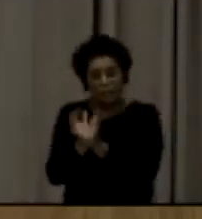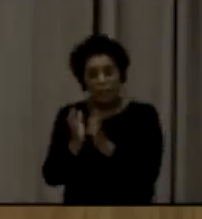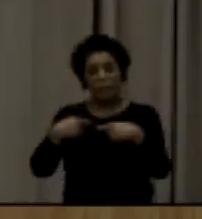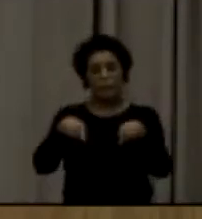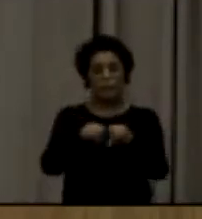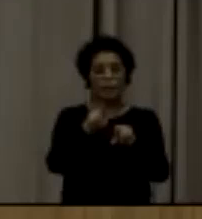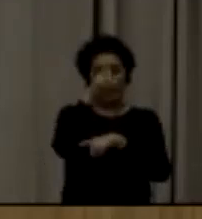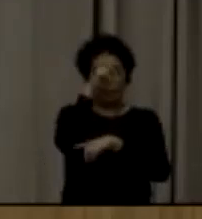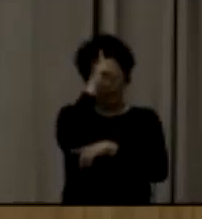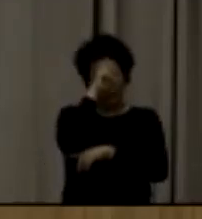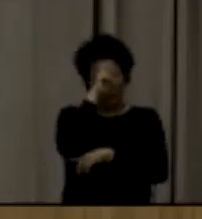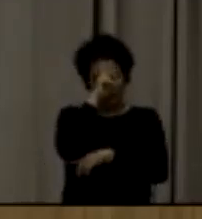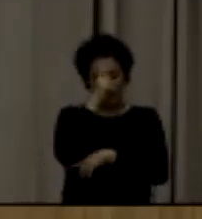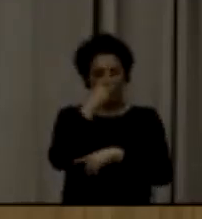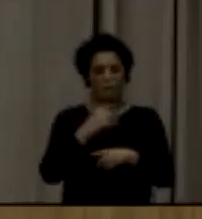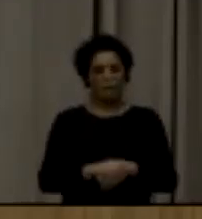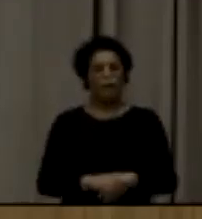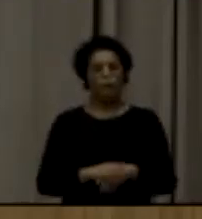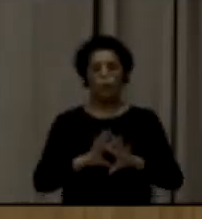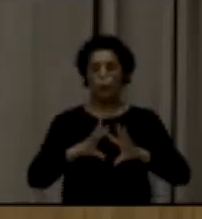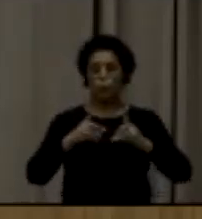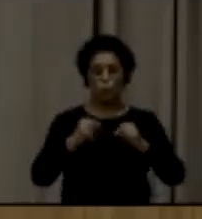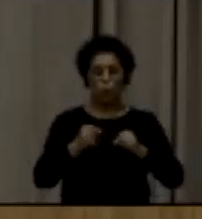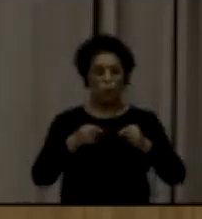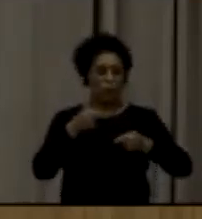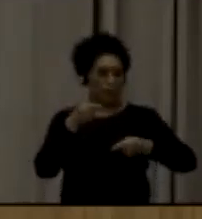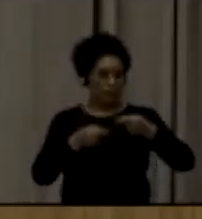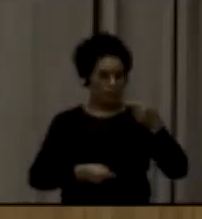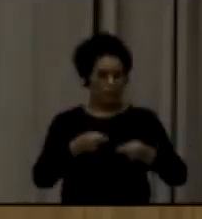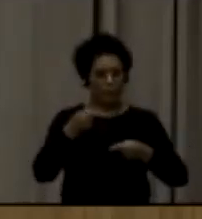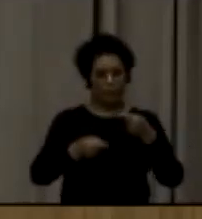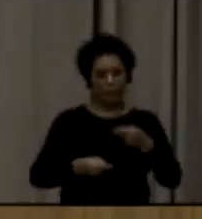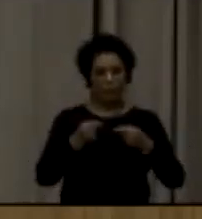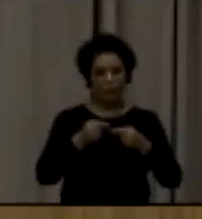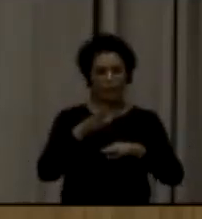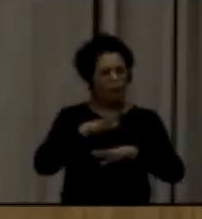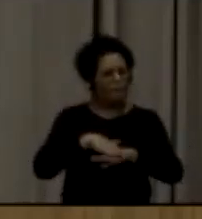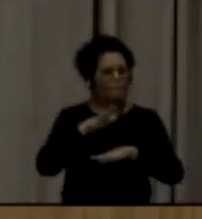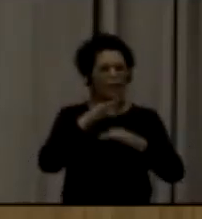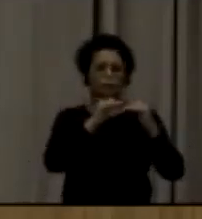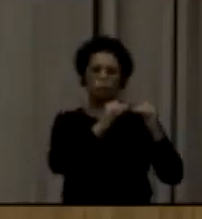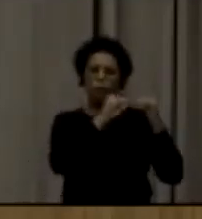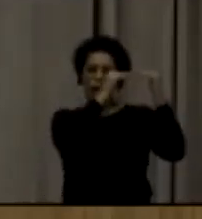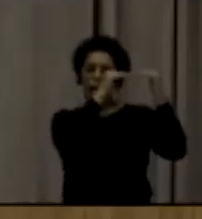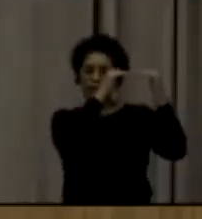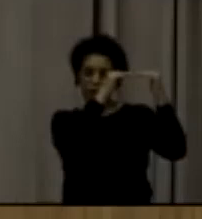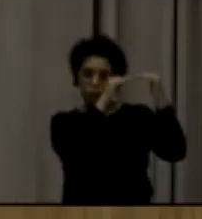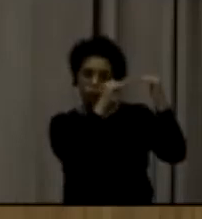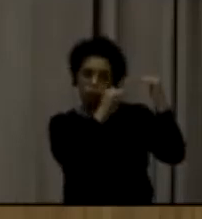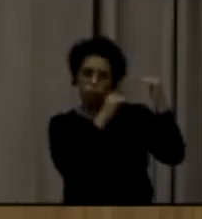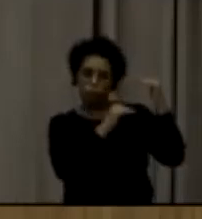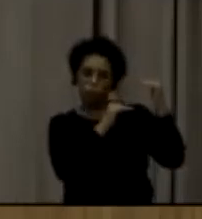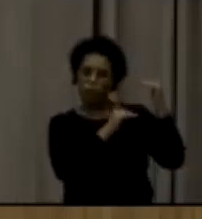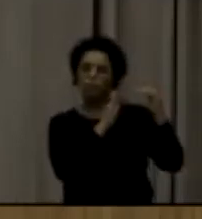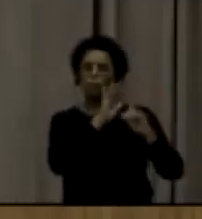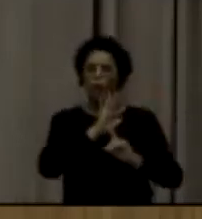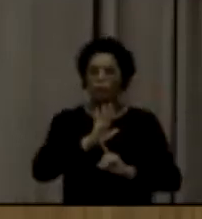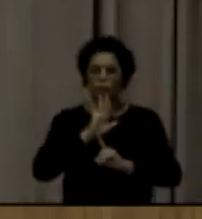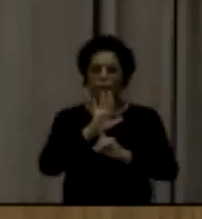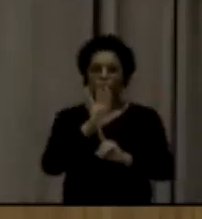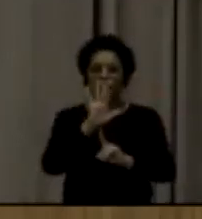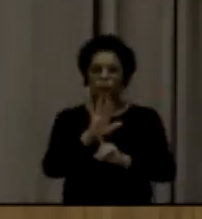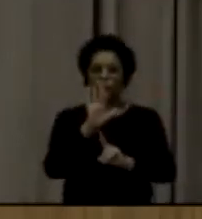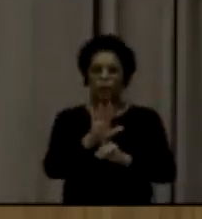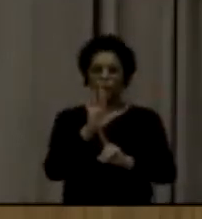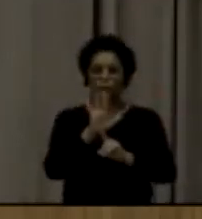dos hospitais, com essas políticas desde lá do nível mais elevado para poder trazer